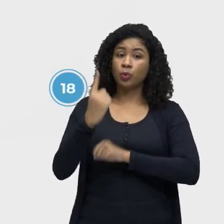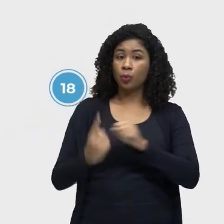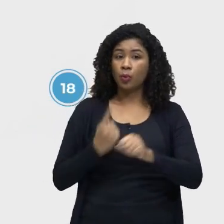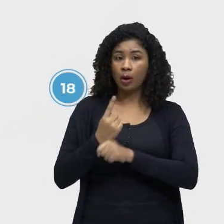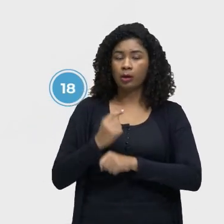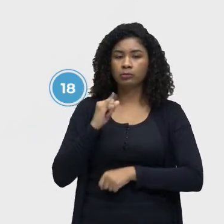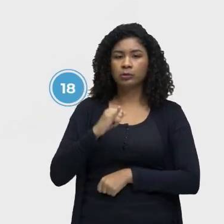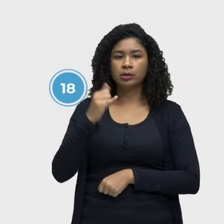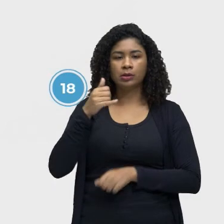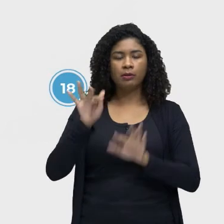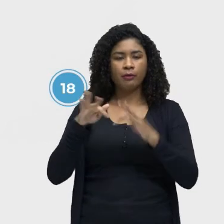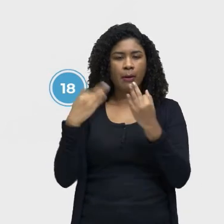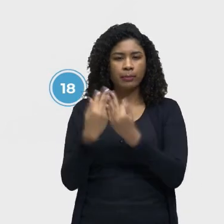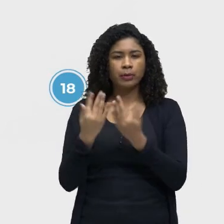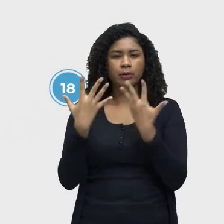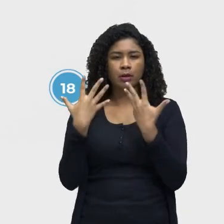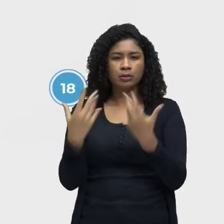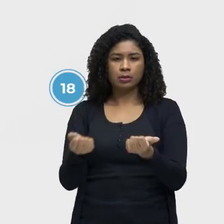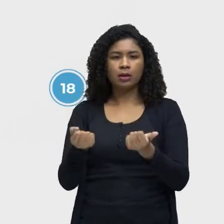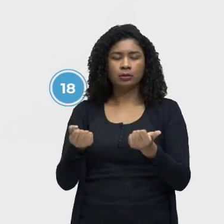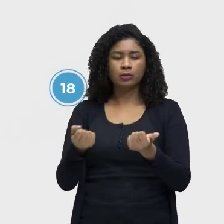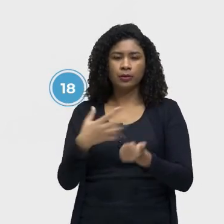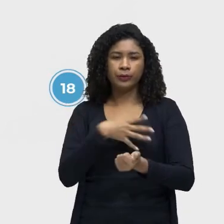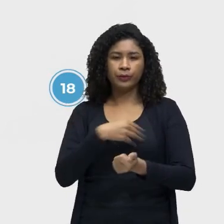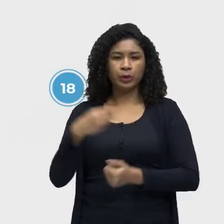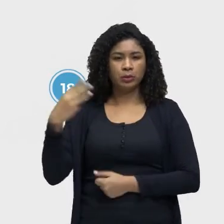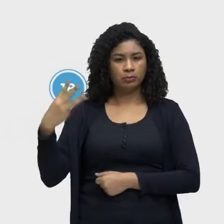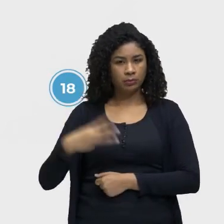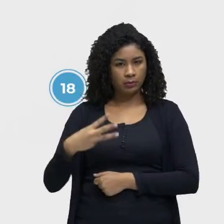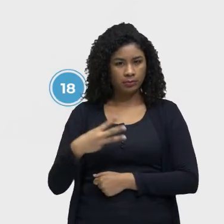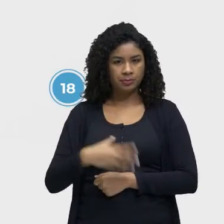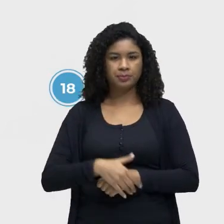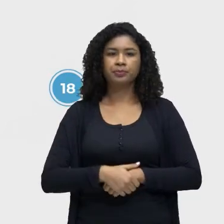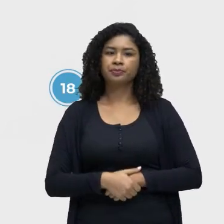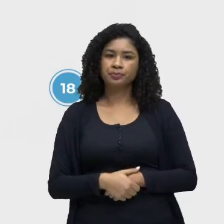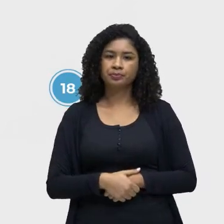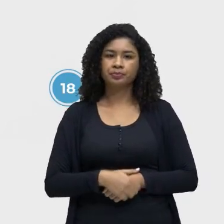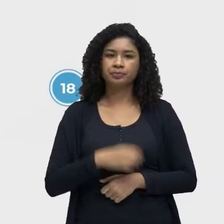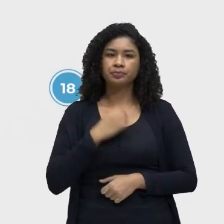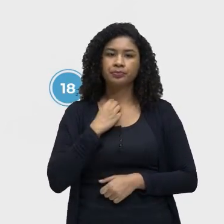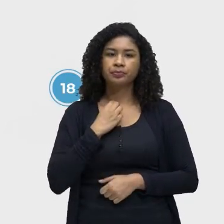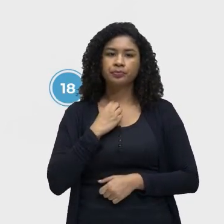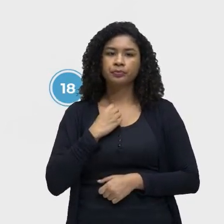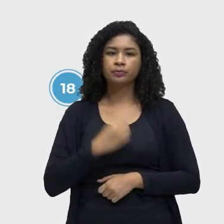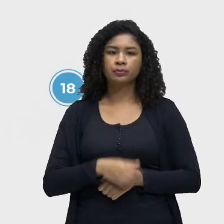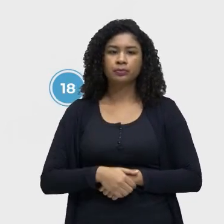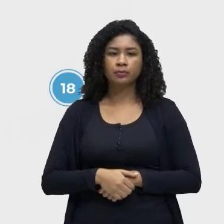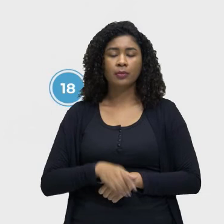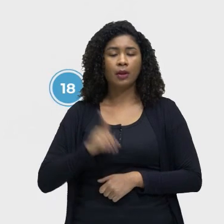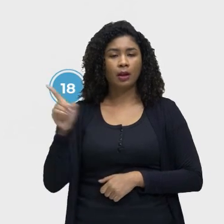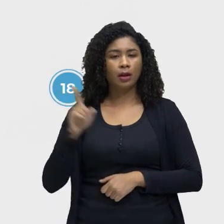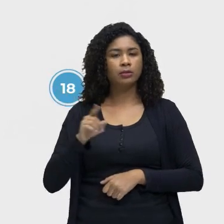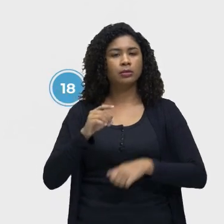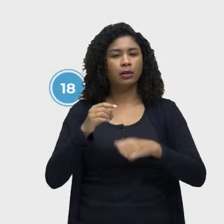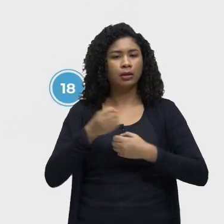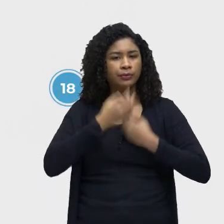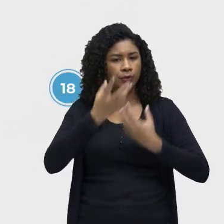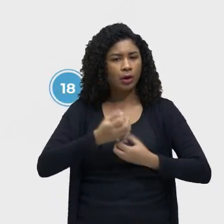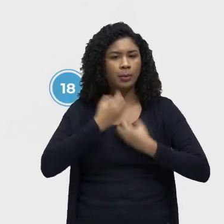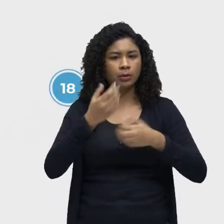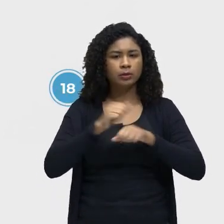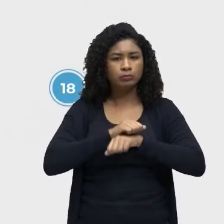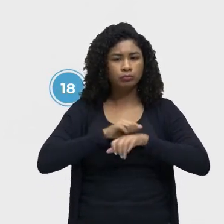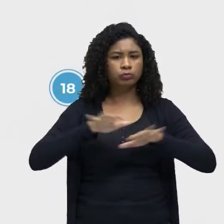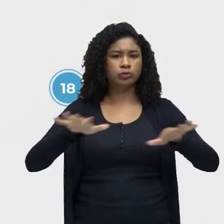filho, anunciou ontem o primeiro-ministro do país, Dominique Villepin. Essa notícia foi publicada na Folha de